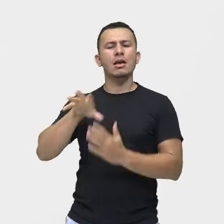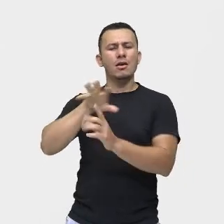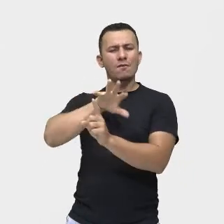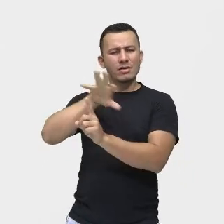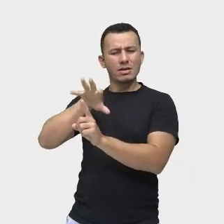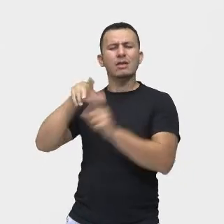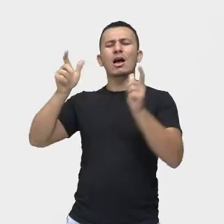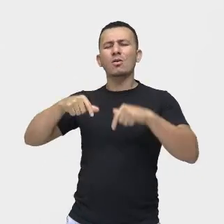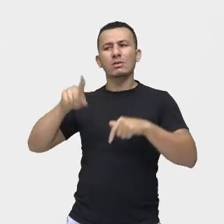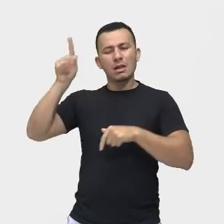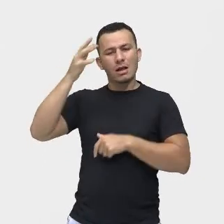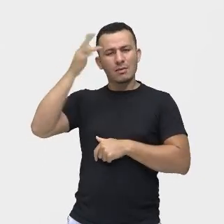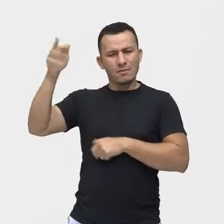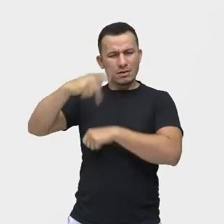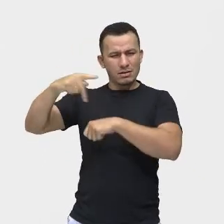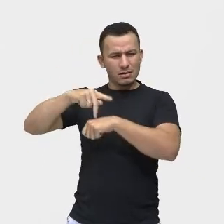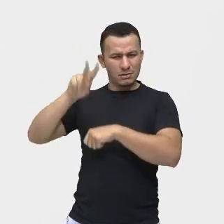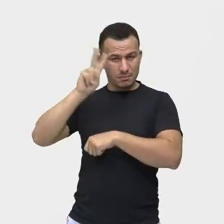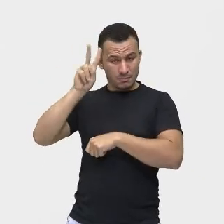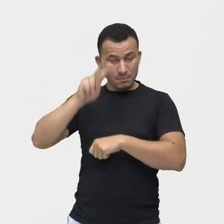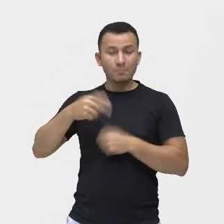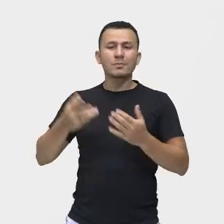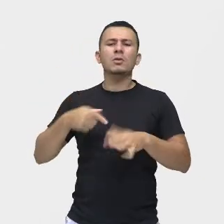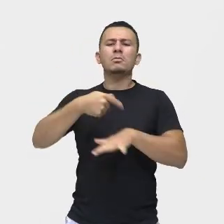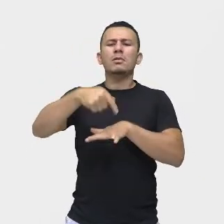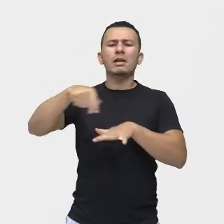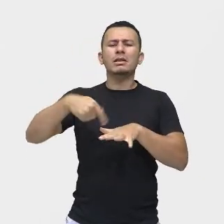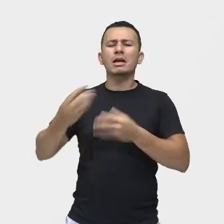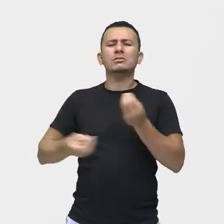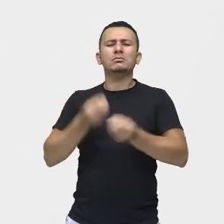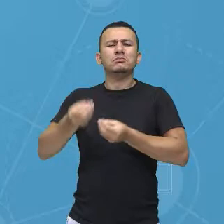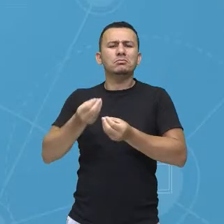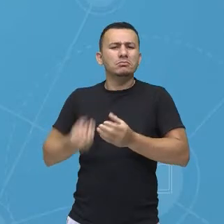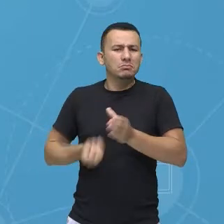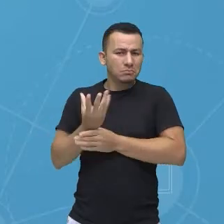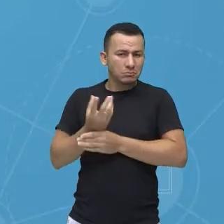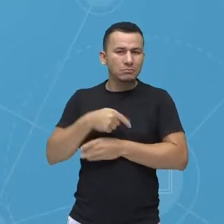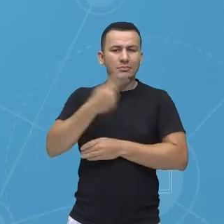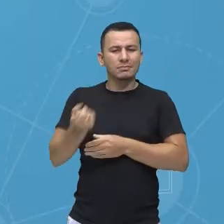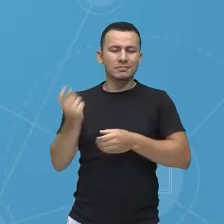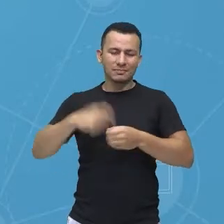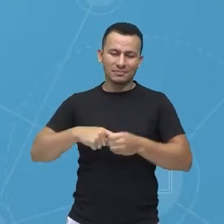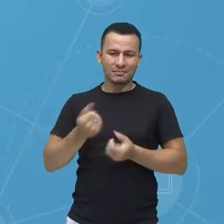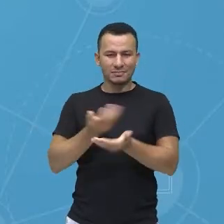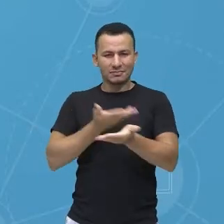ginástica. No que consiste a prática dessa modalidade? Daqui a pouco a gente retorna.